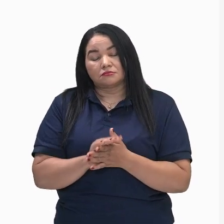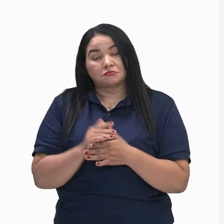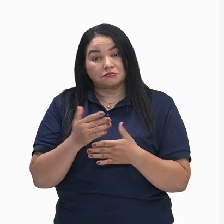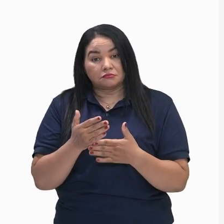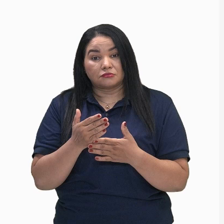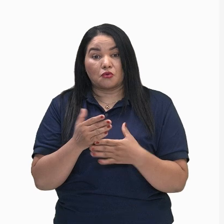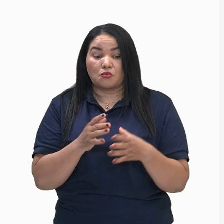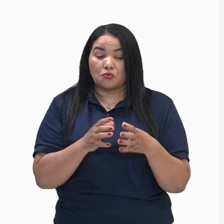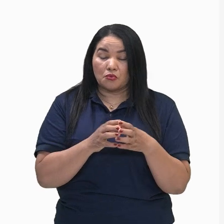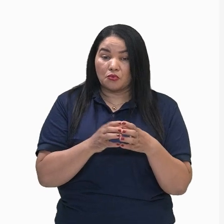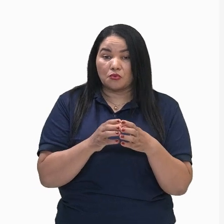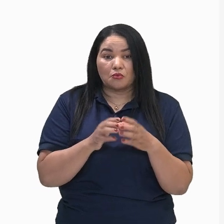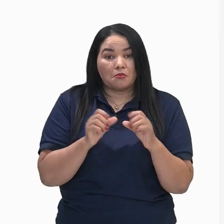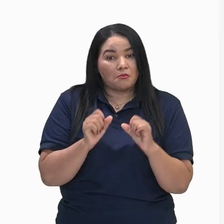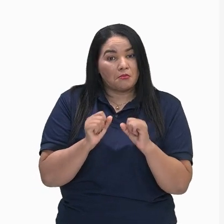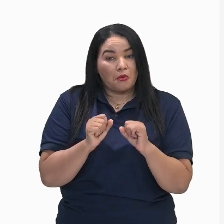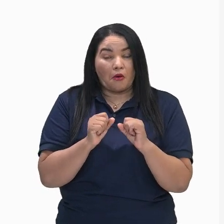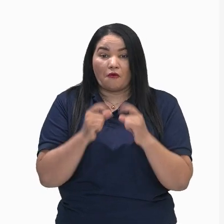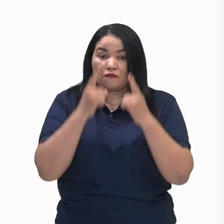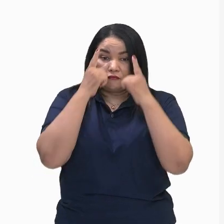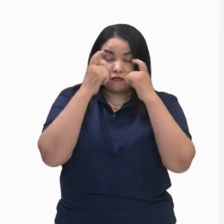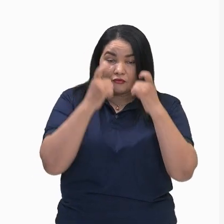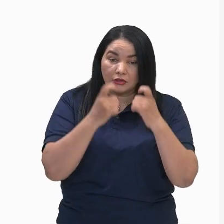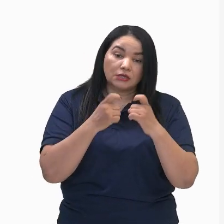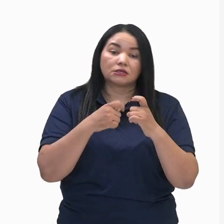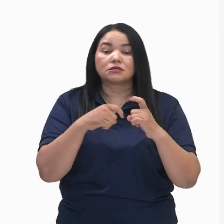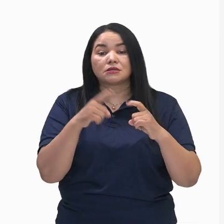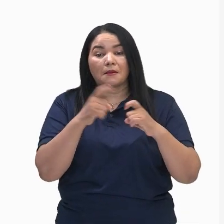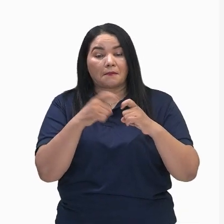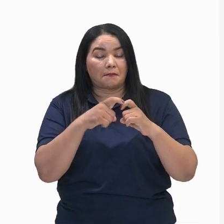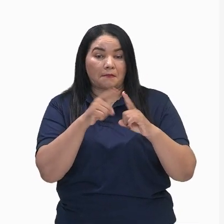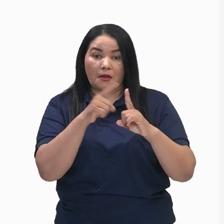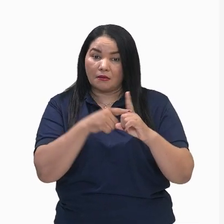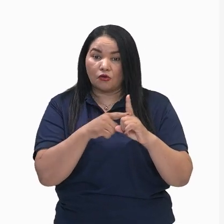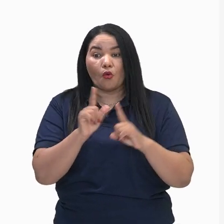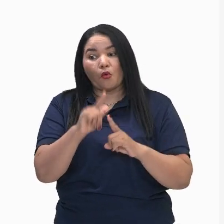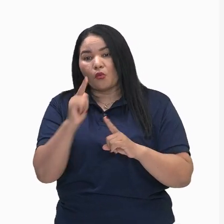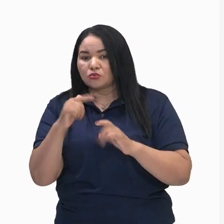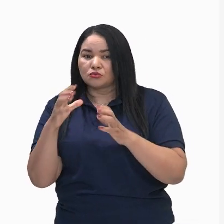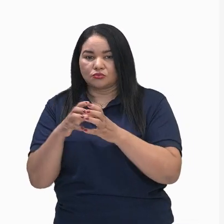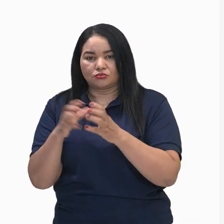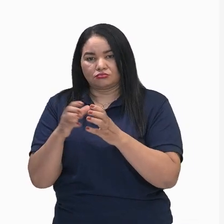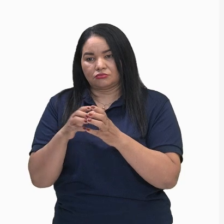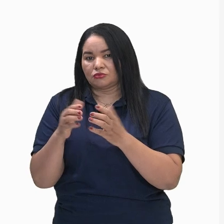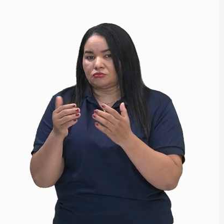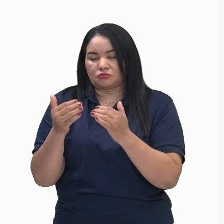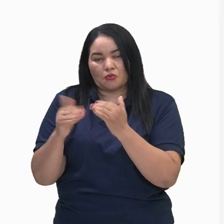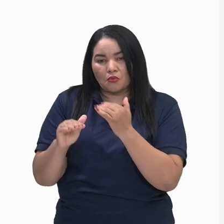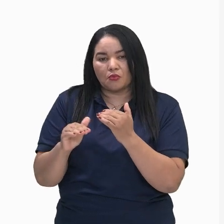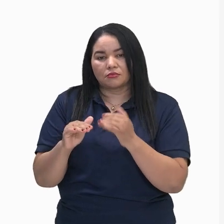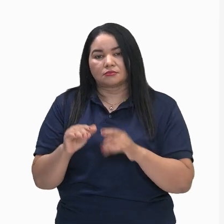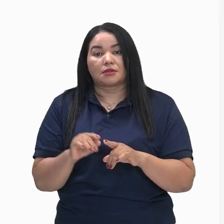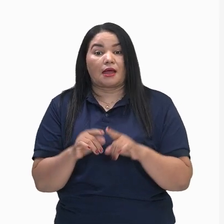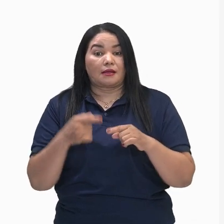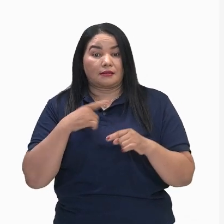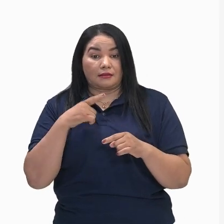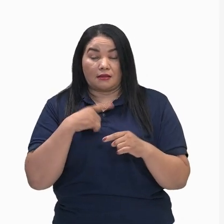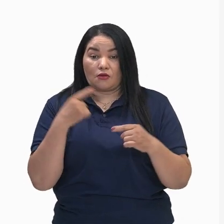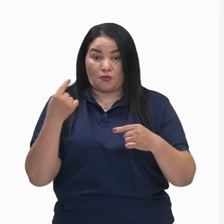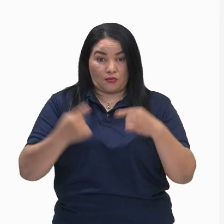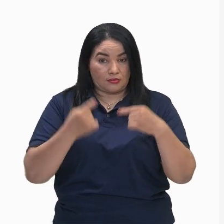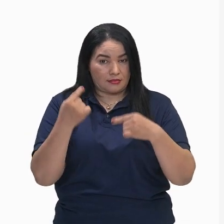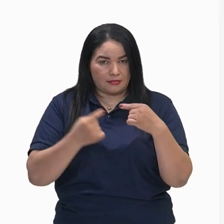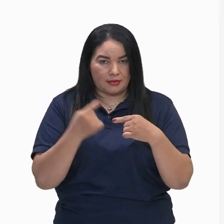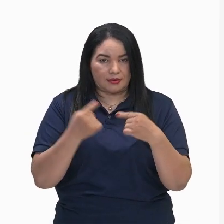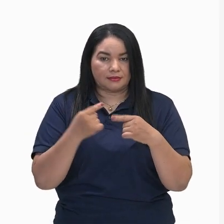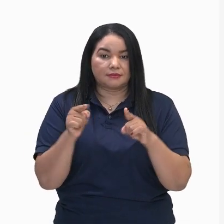grupo é violência obstétrica, para outro não. Aí vem o debate, né? Aí vem